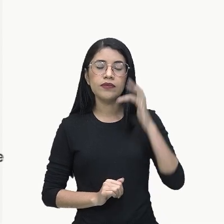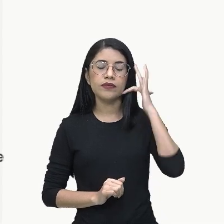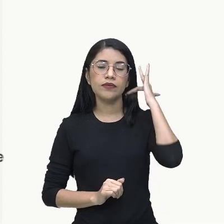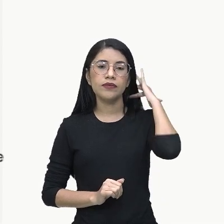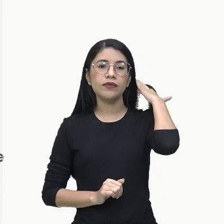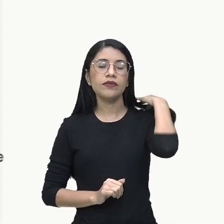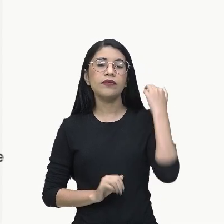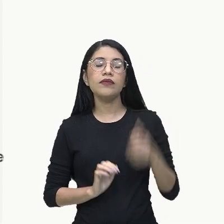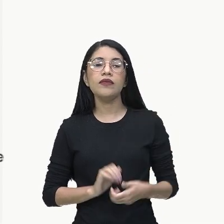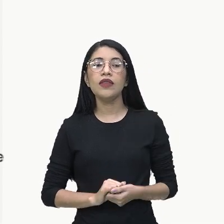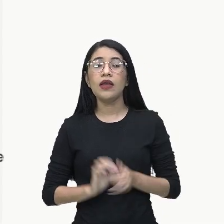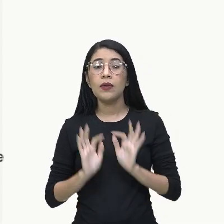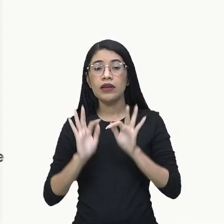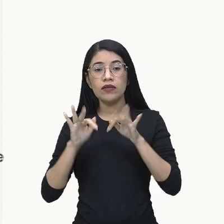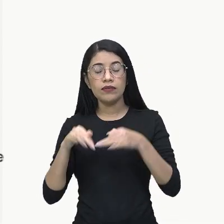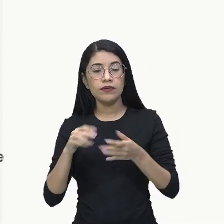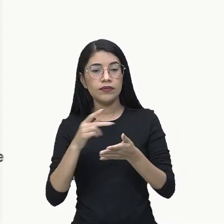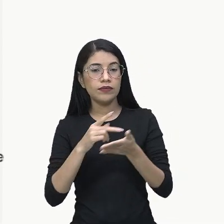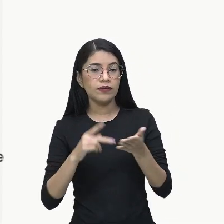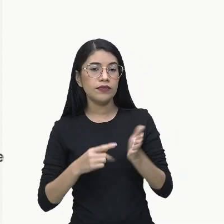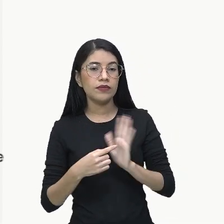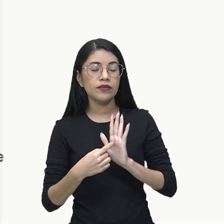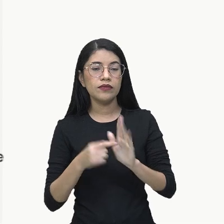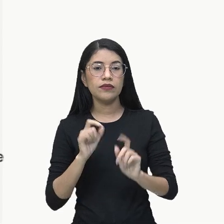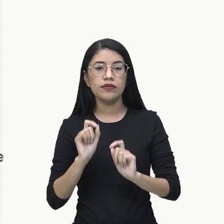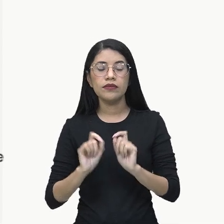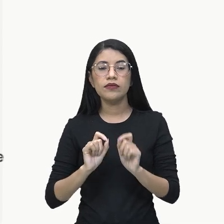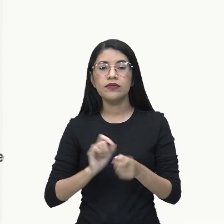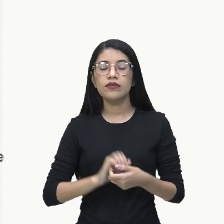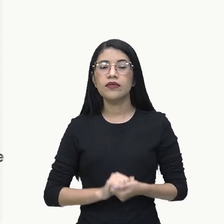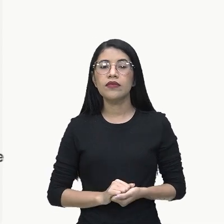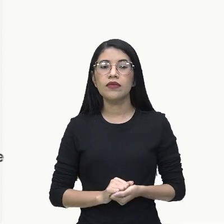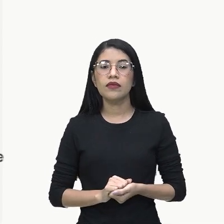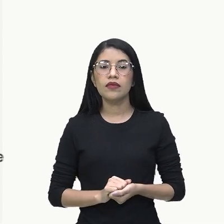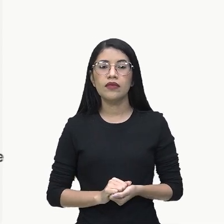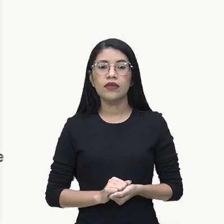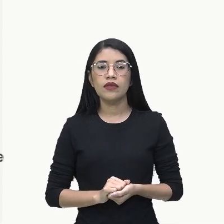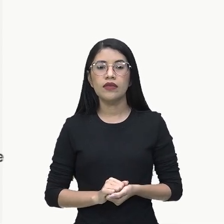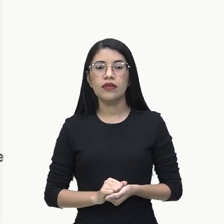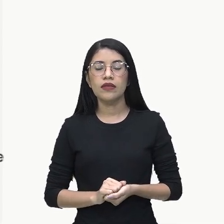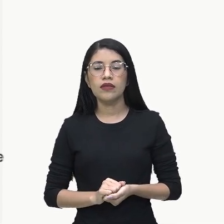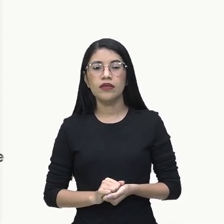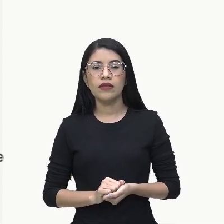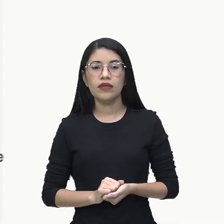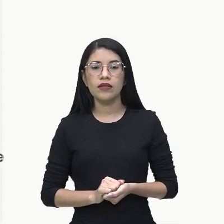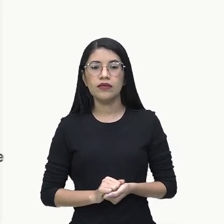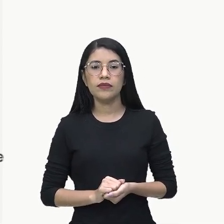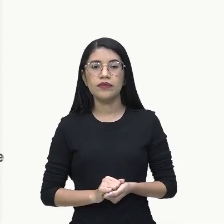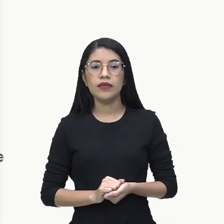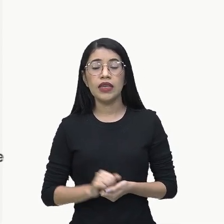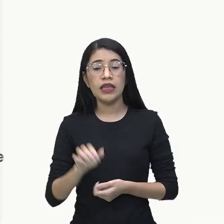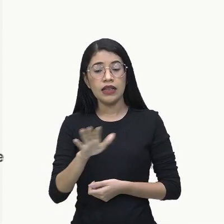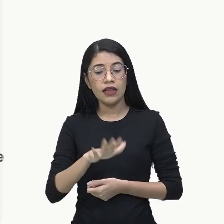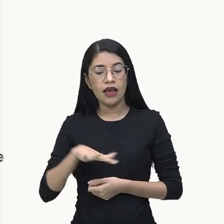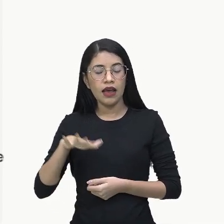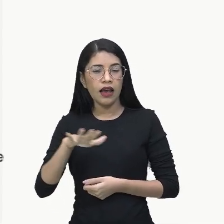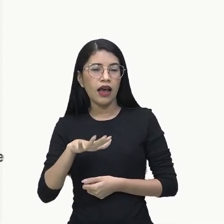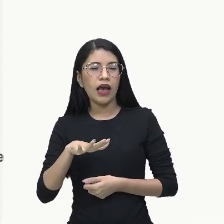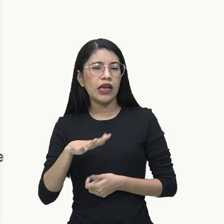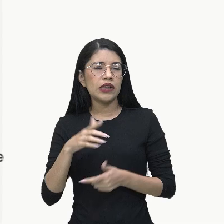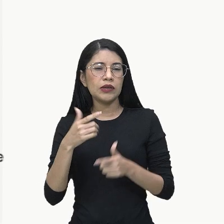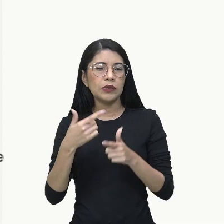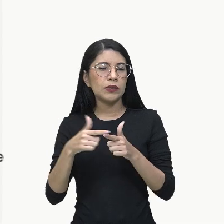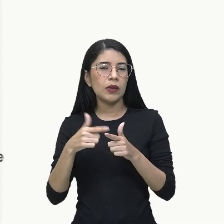finaliza este poema mostrando aí que ele está no ambiente, em uma situação em